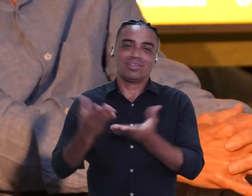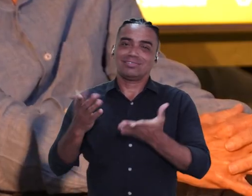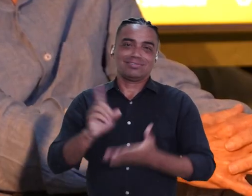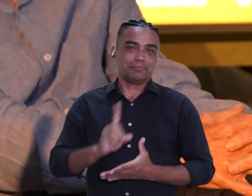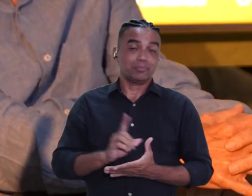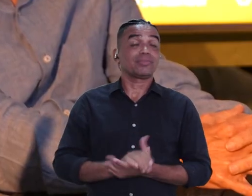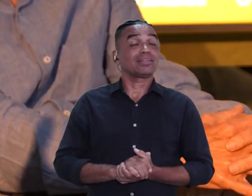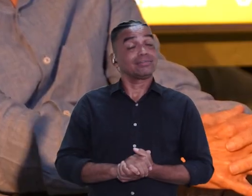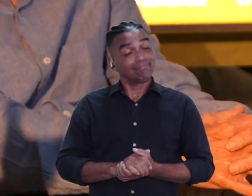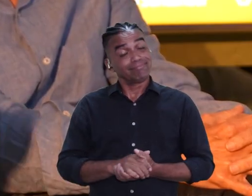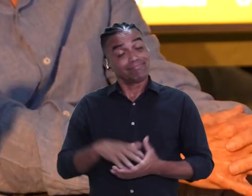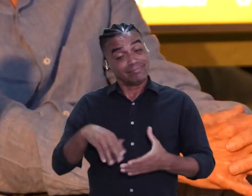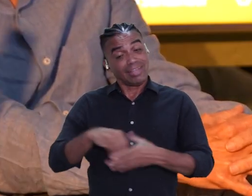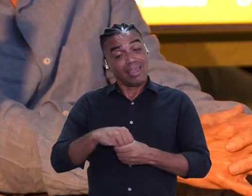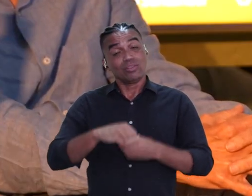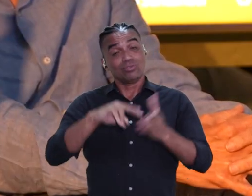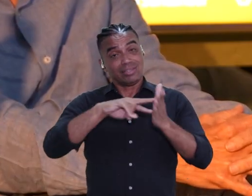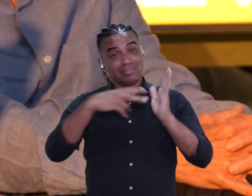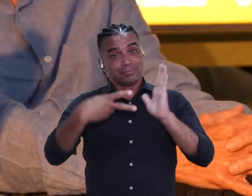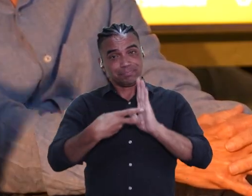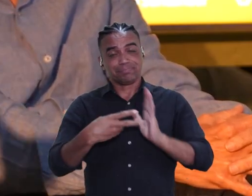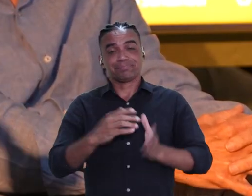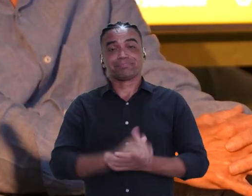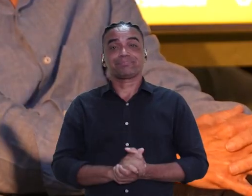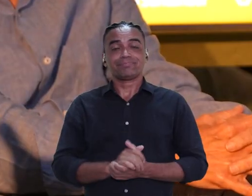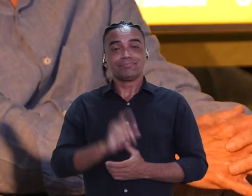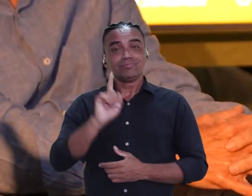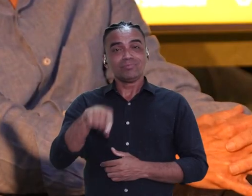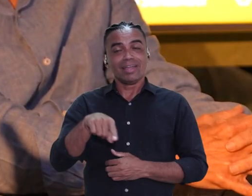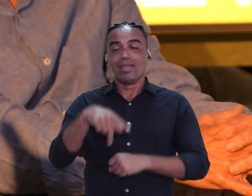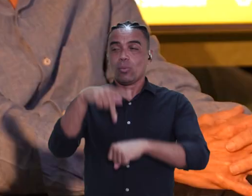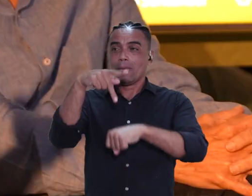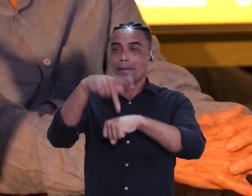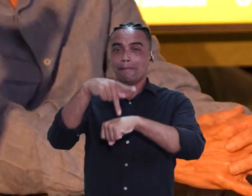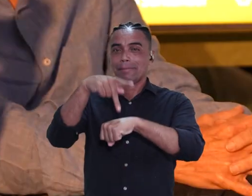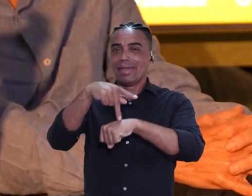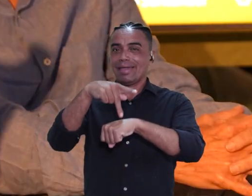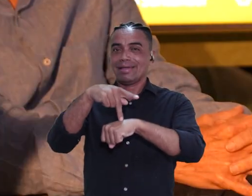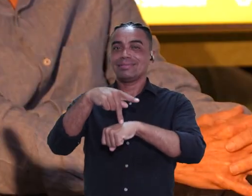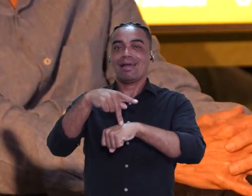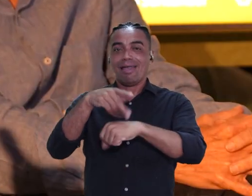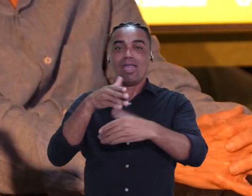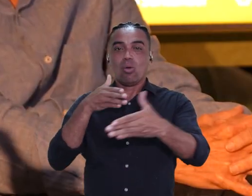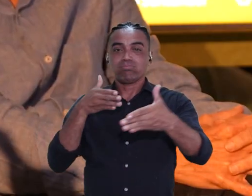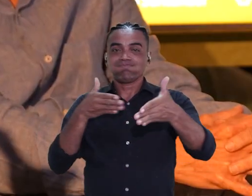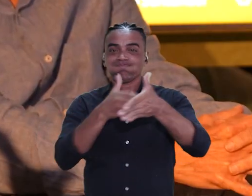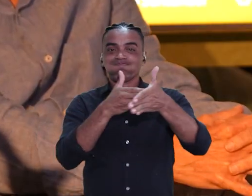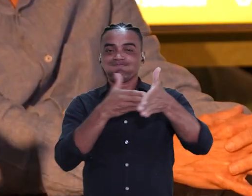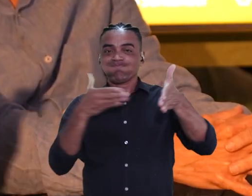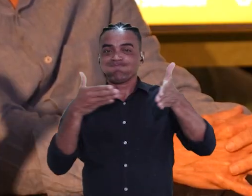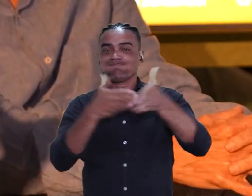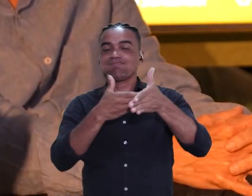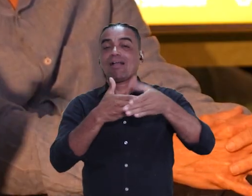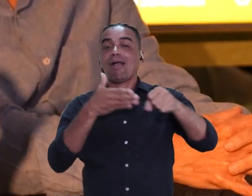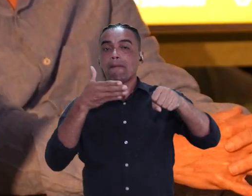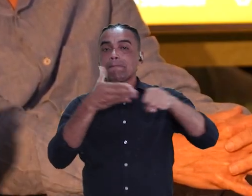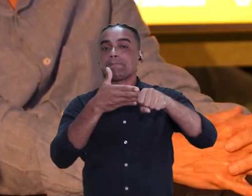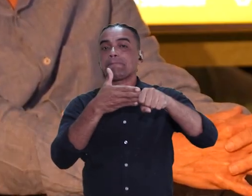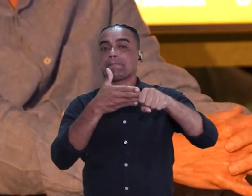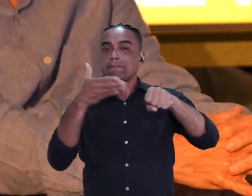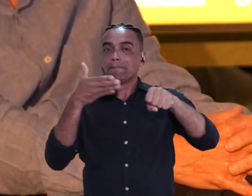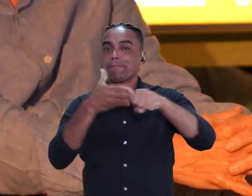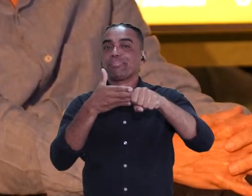E, nesse sentido, essa é uma pedra, esse é um obstáculo, né? Um